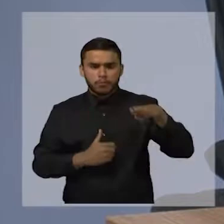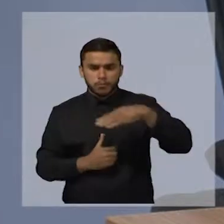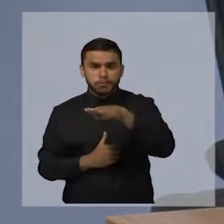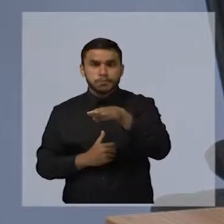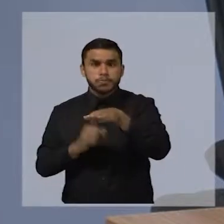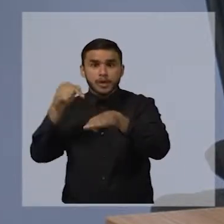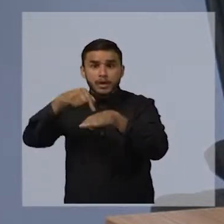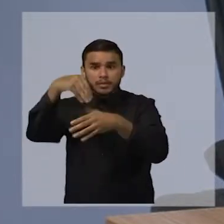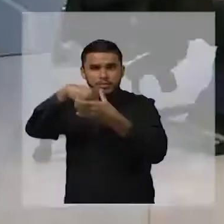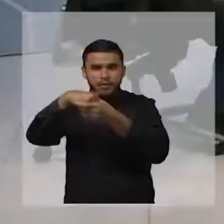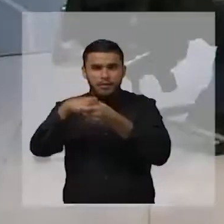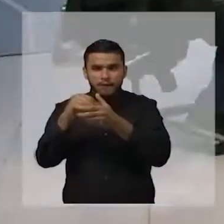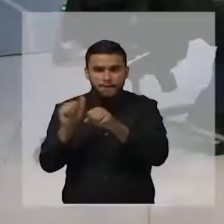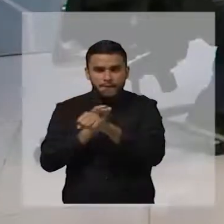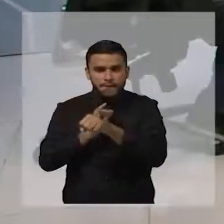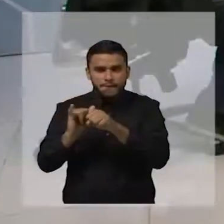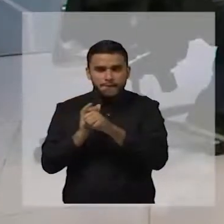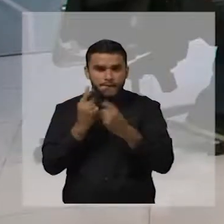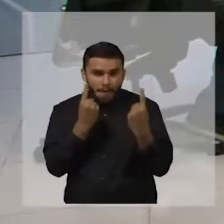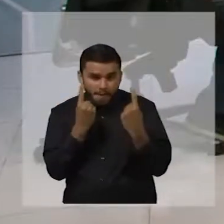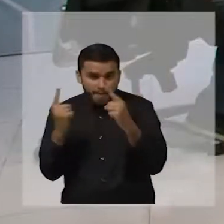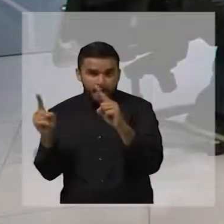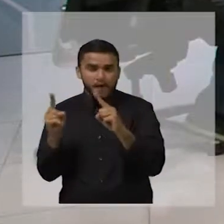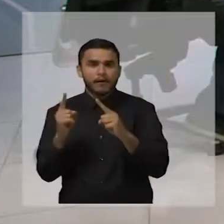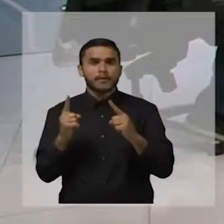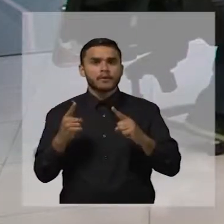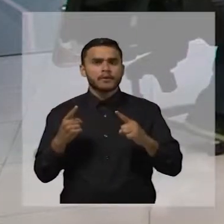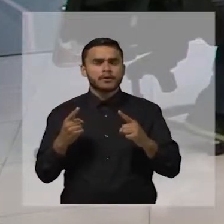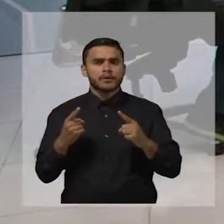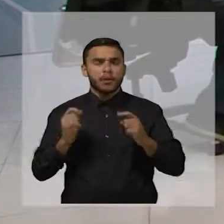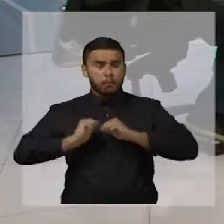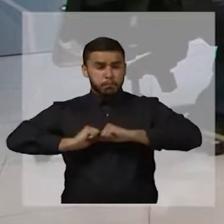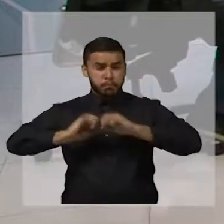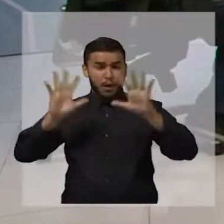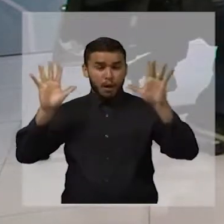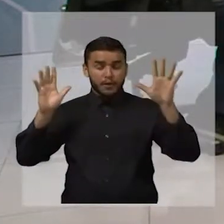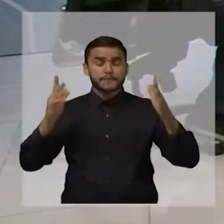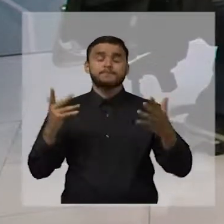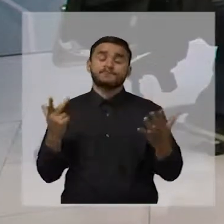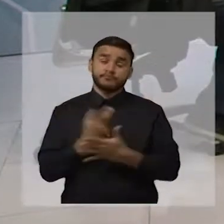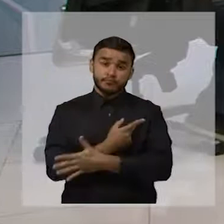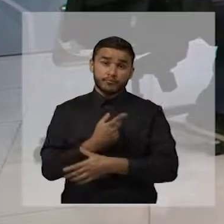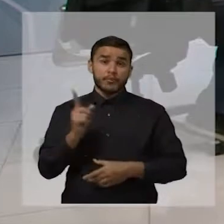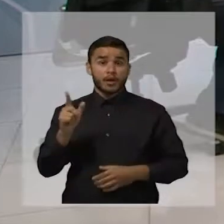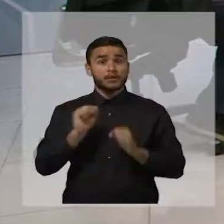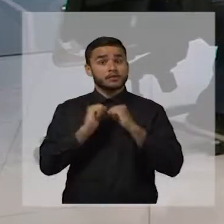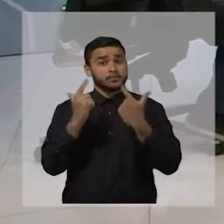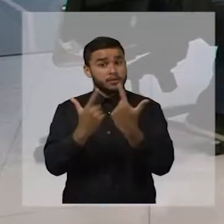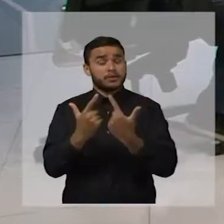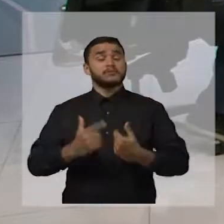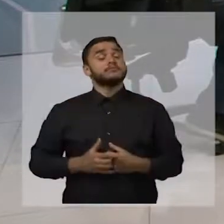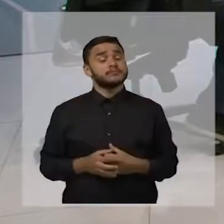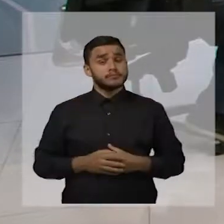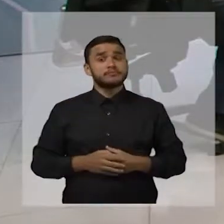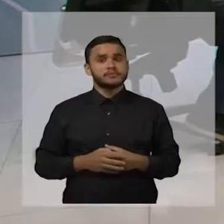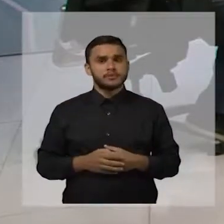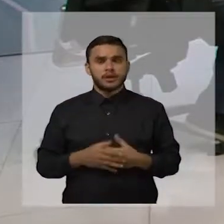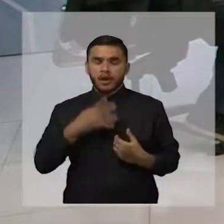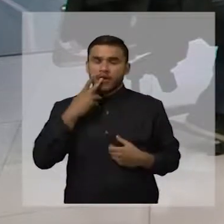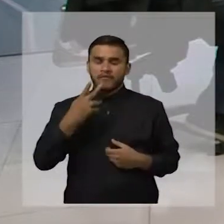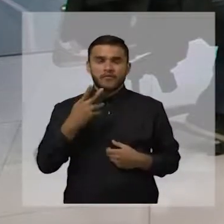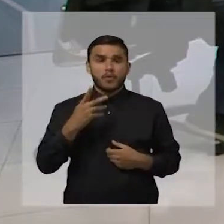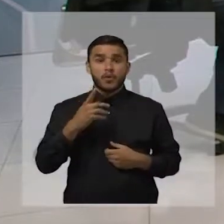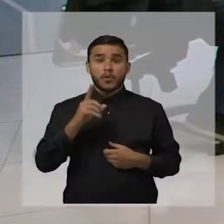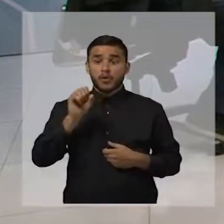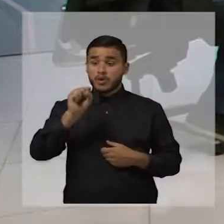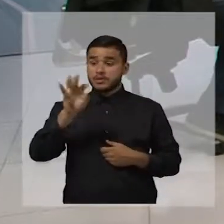se pode aqui imaginar. O Supremo Tribunal o que é que fez? Suspende os efeitos dessa lei porque diz que não é